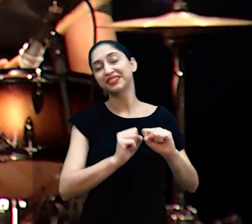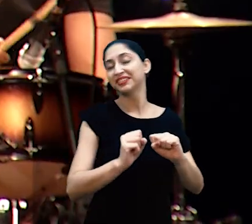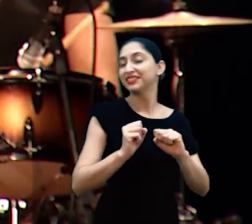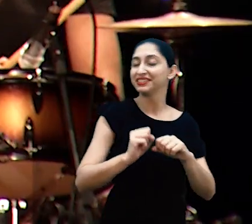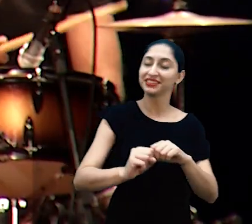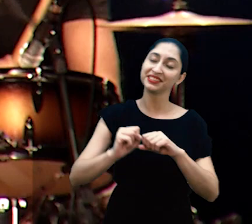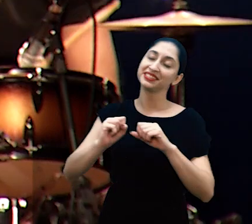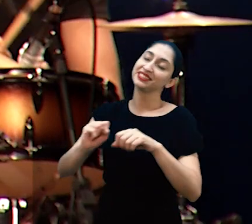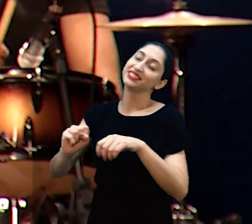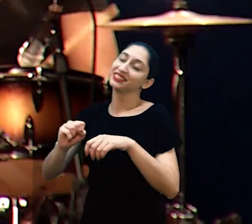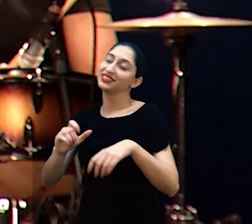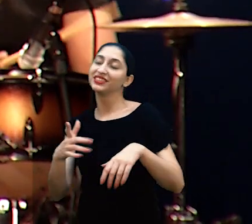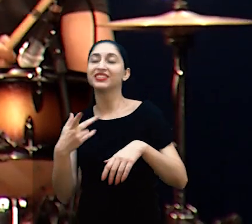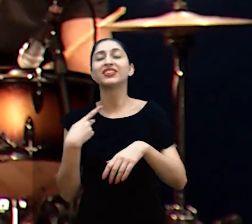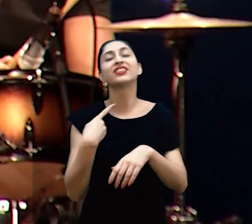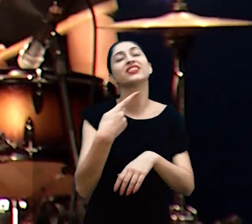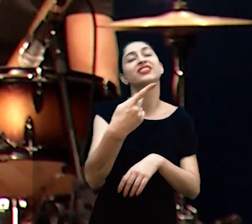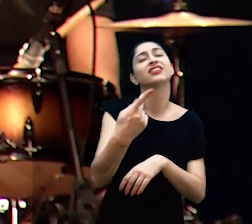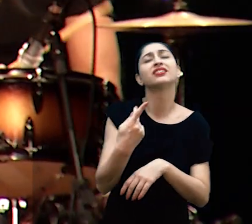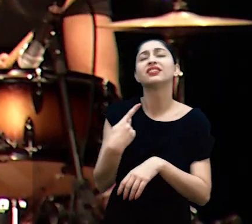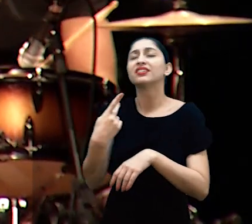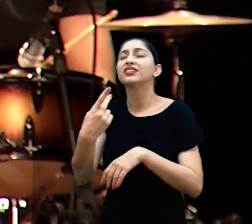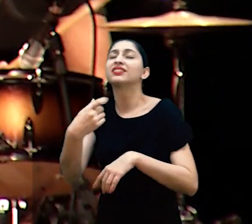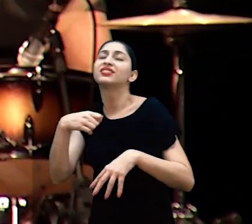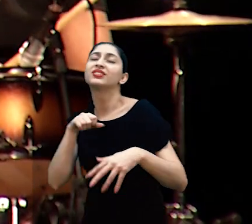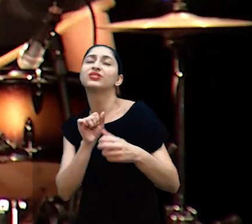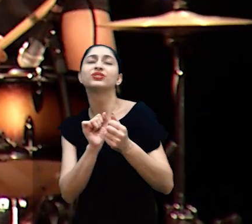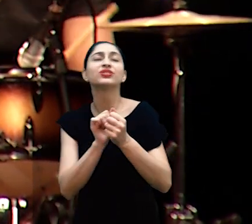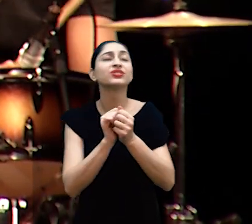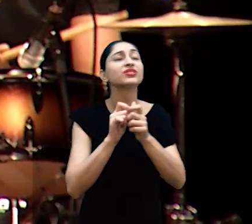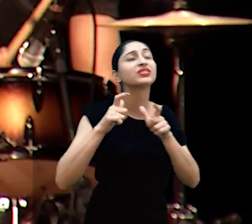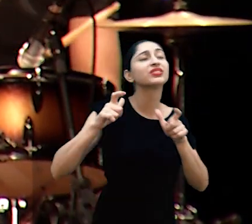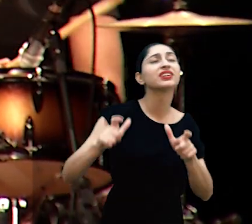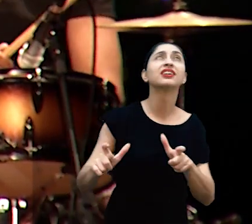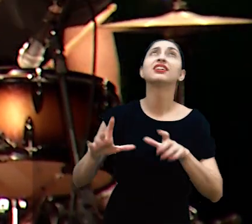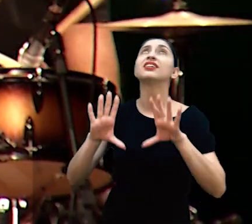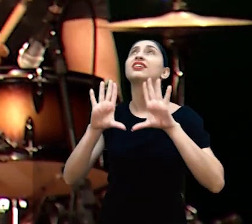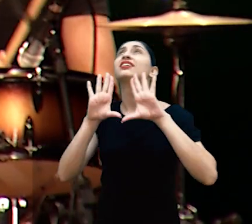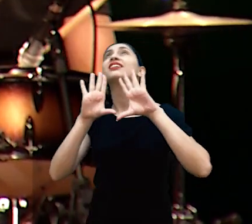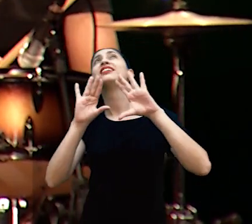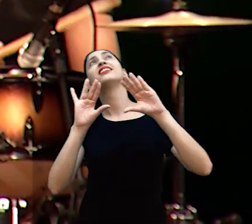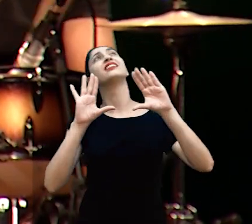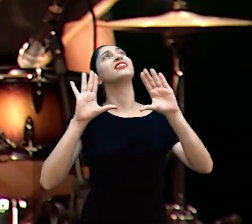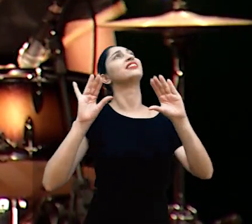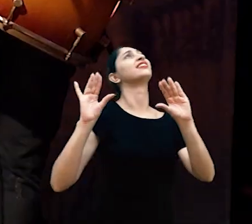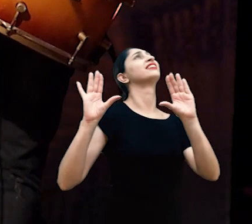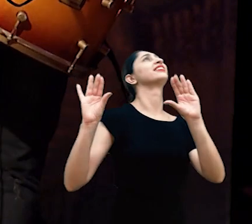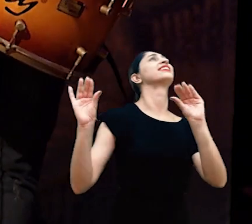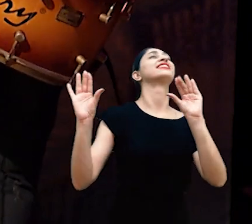Num cantinho só da gente, um céu